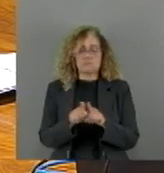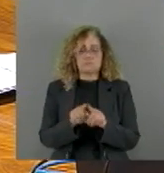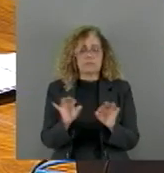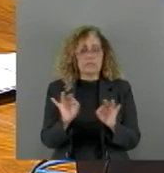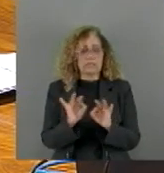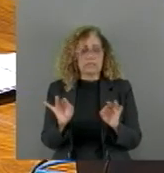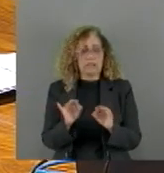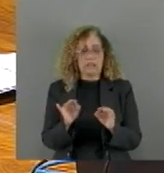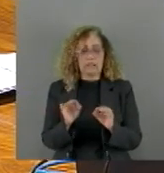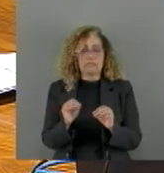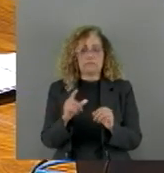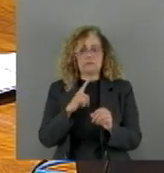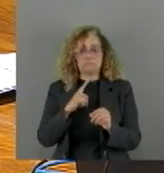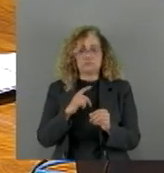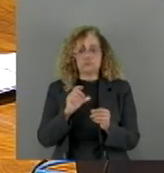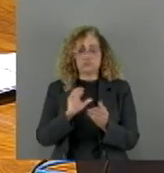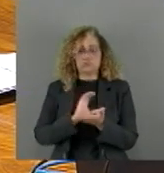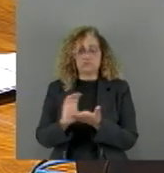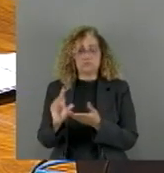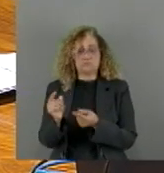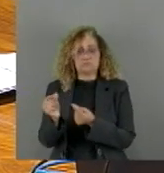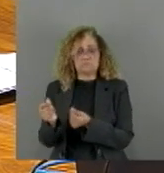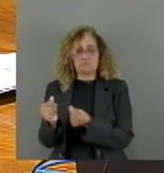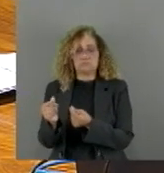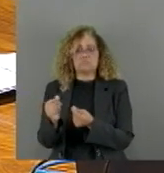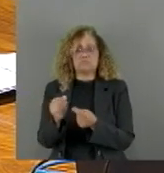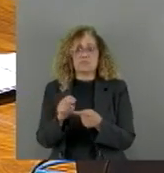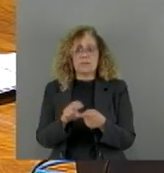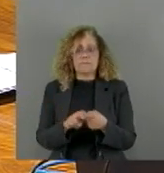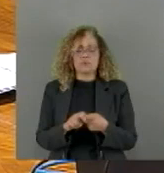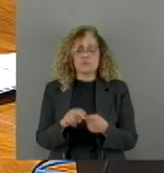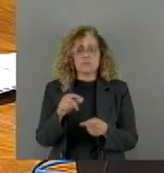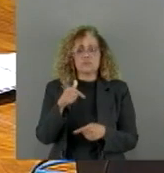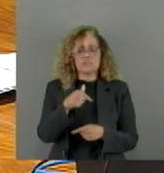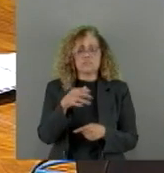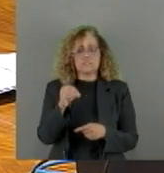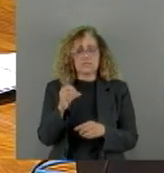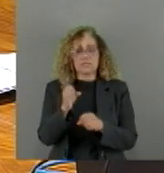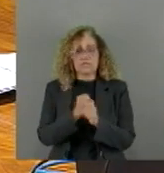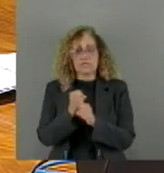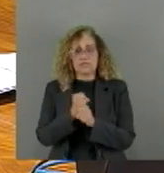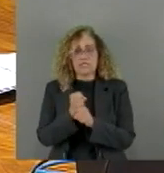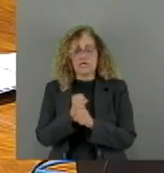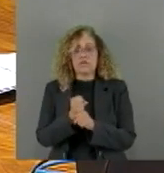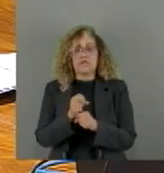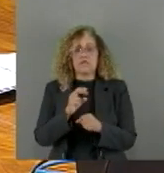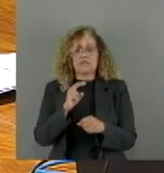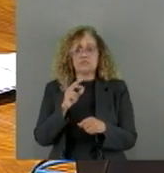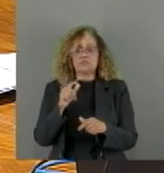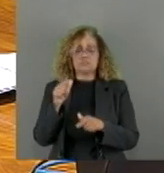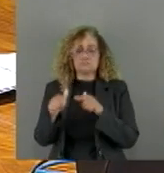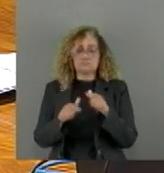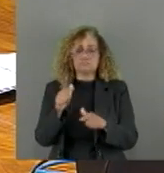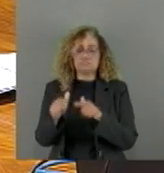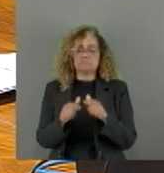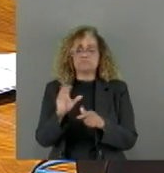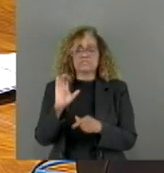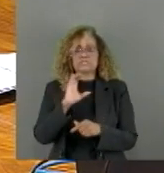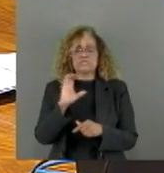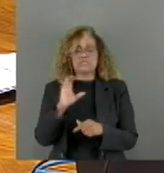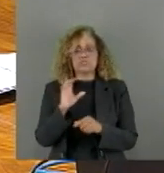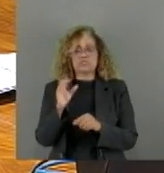lucrativos, que tenham atuação destacada há pelo menos 70 anos em atividade de cunho técnico, científico,